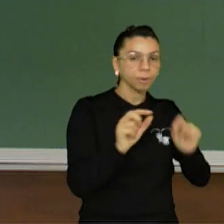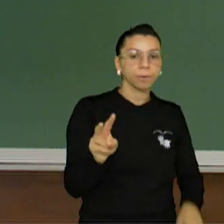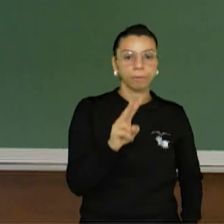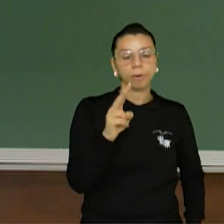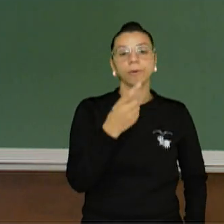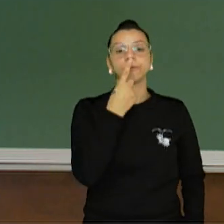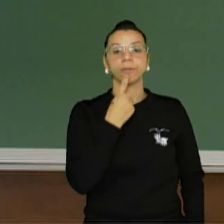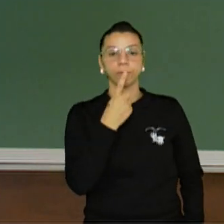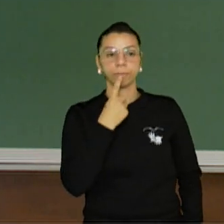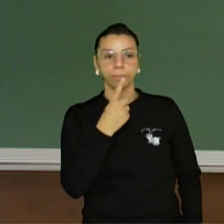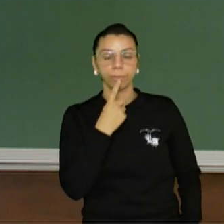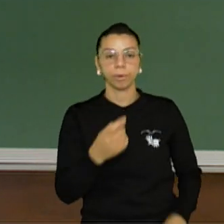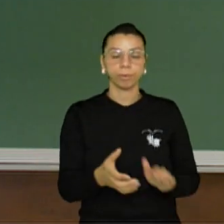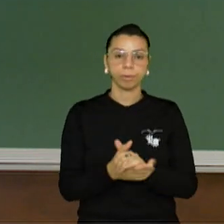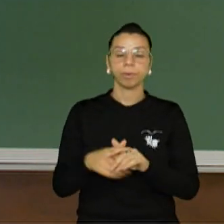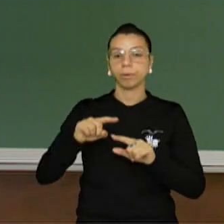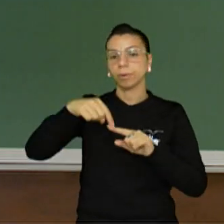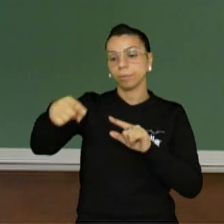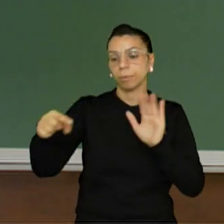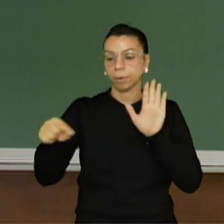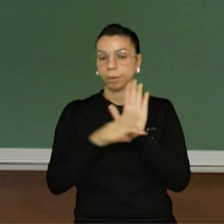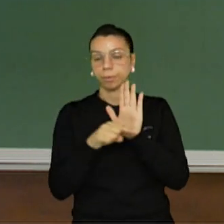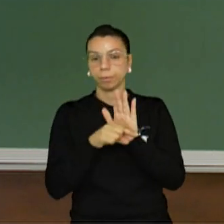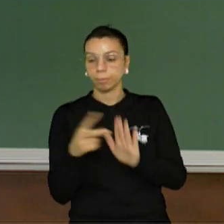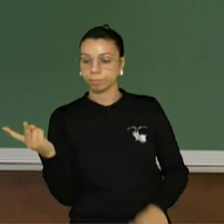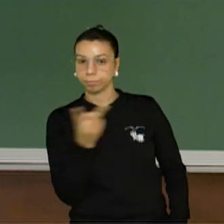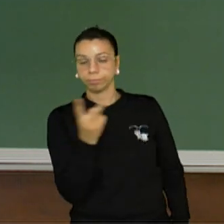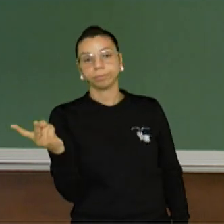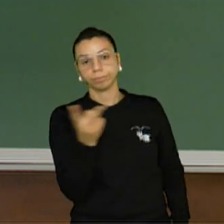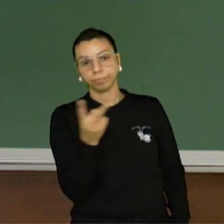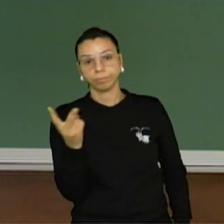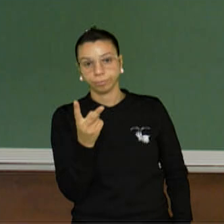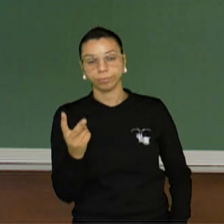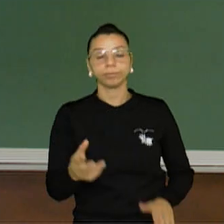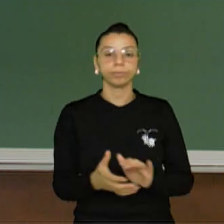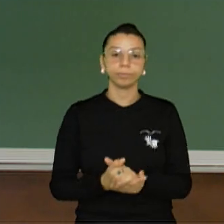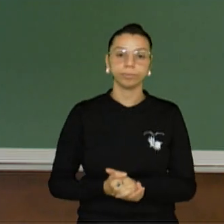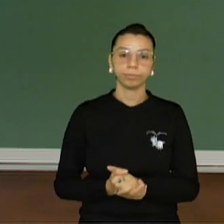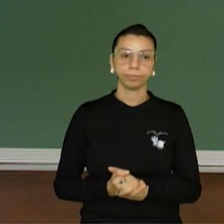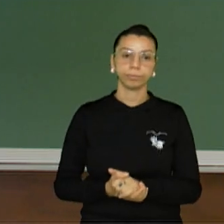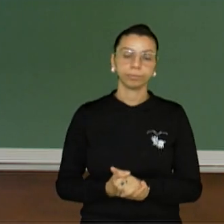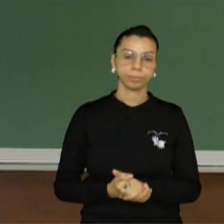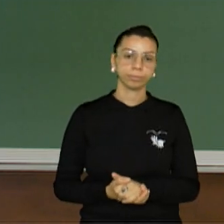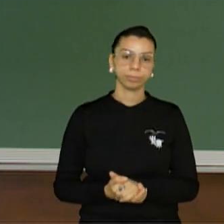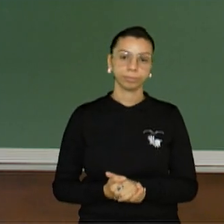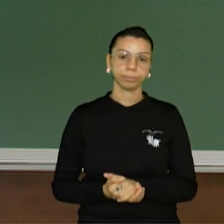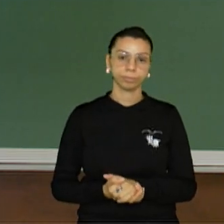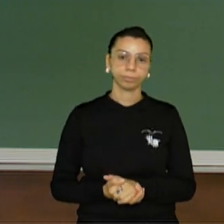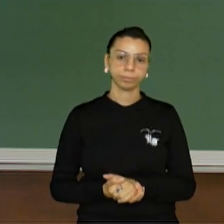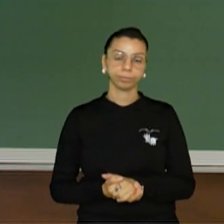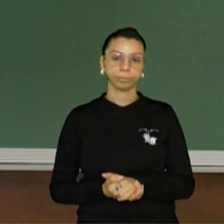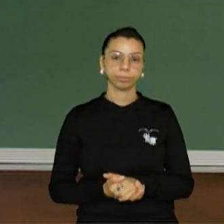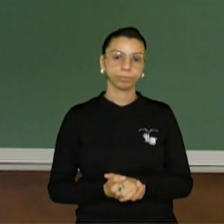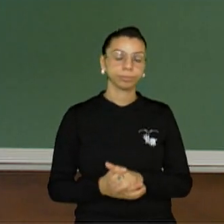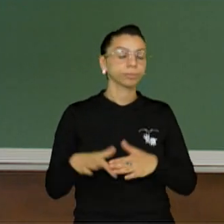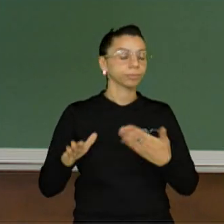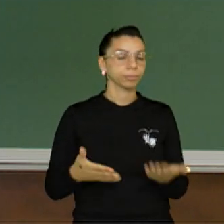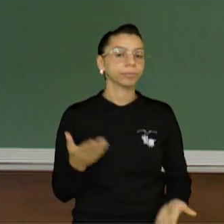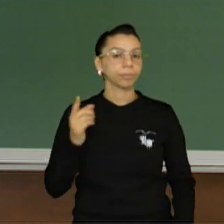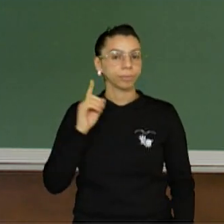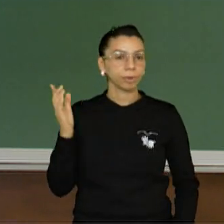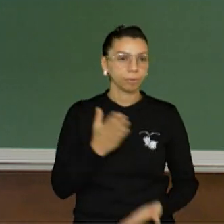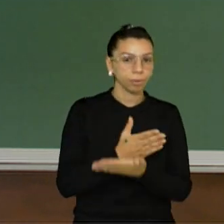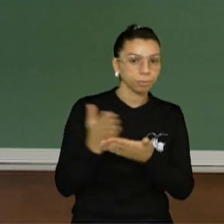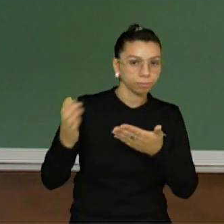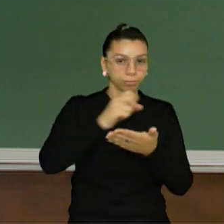de vermelho e subtrai esses dois produtos, tá? Então aqui a professora já vai